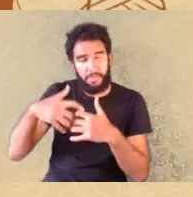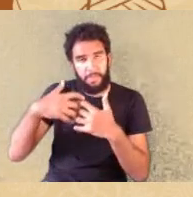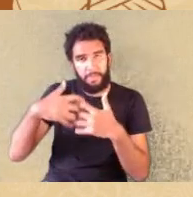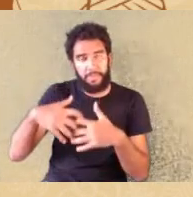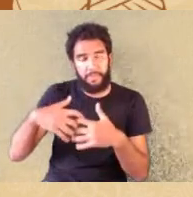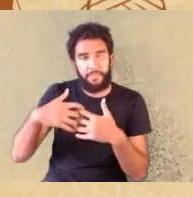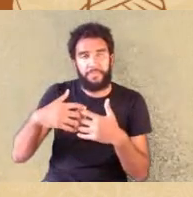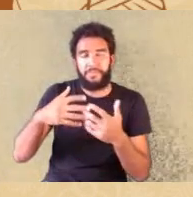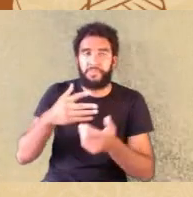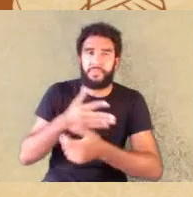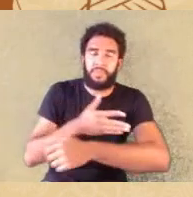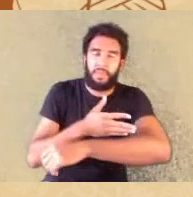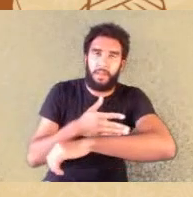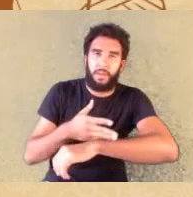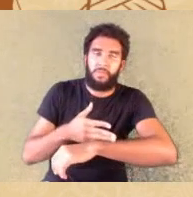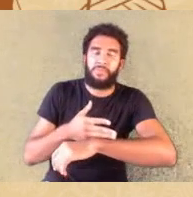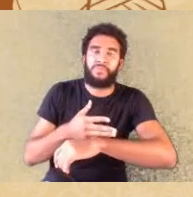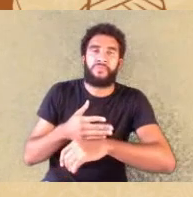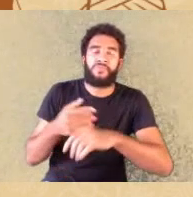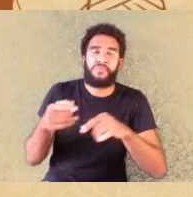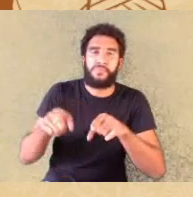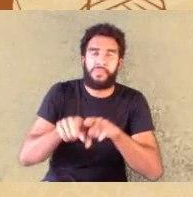possível enquanto...